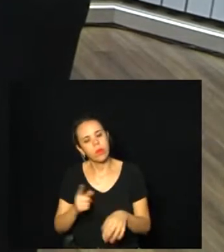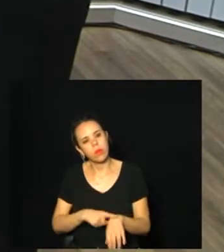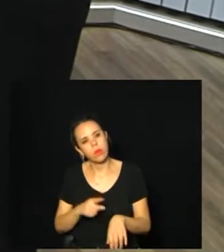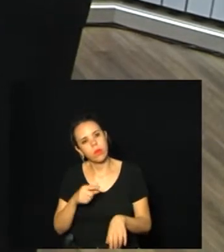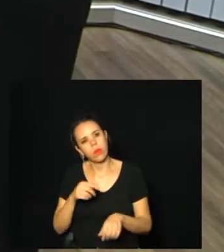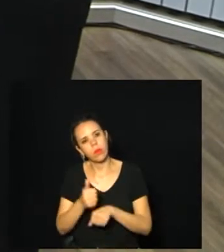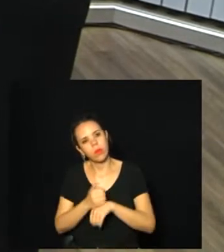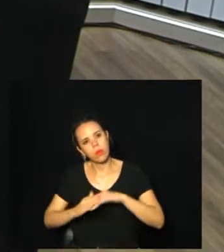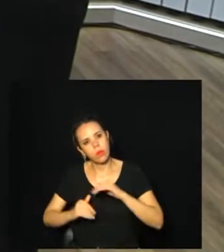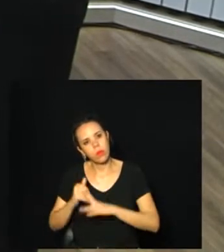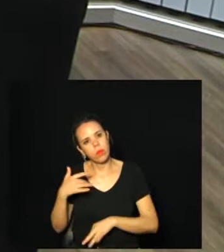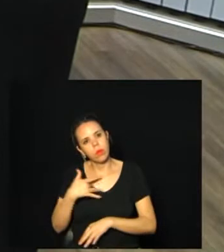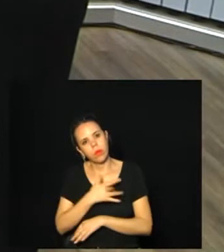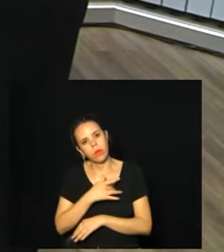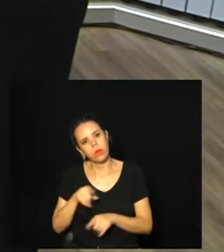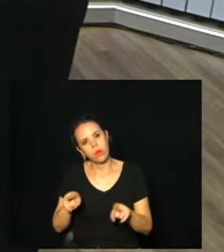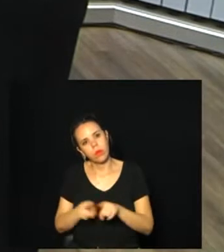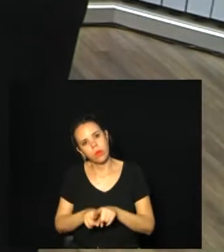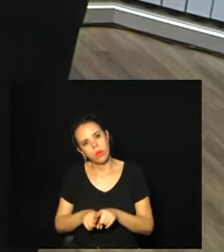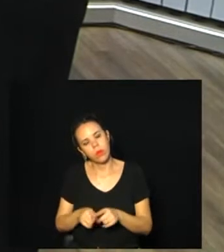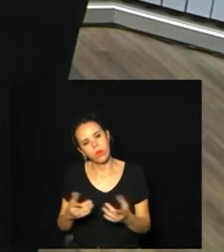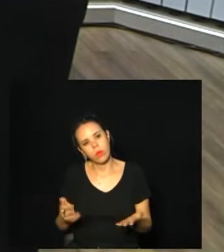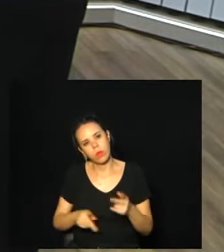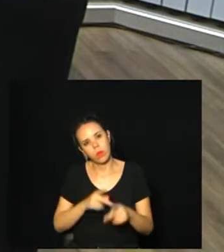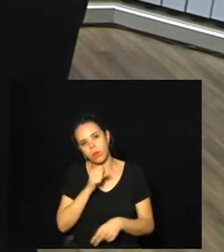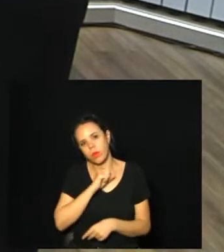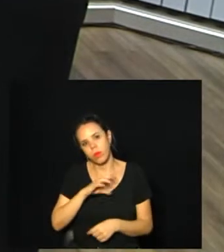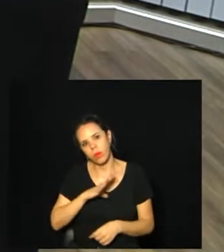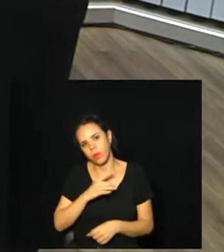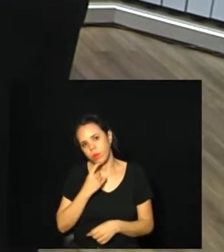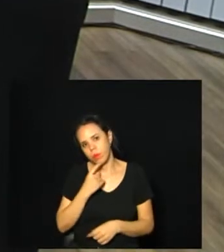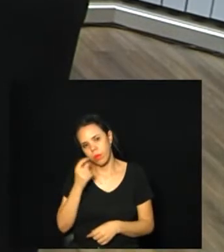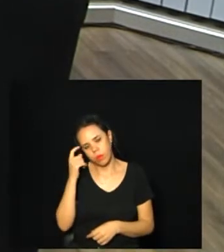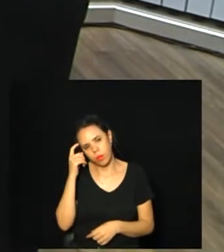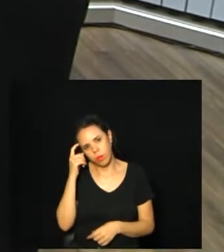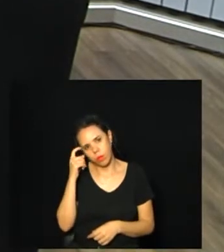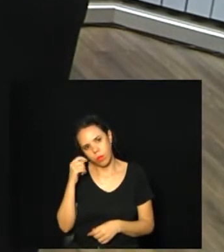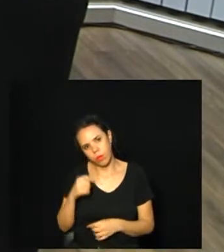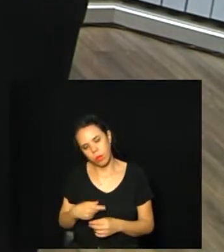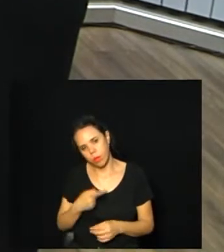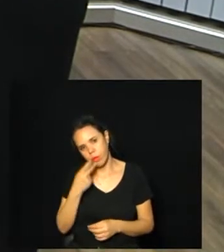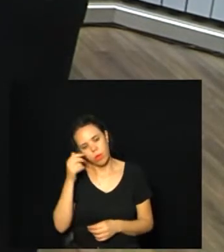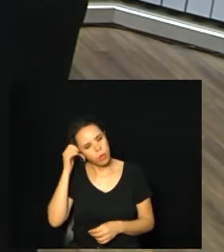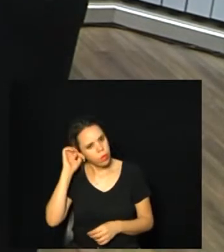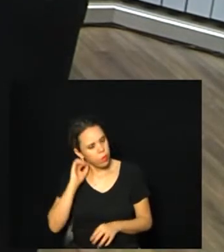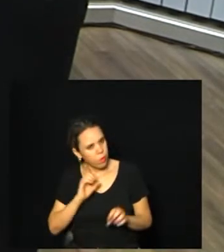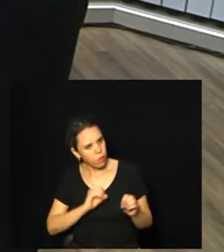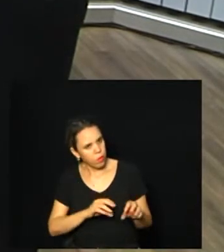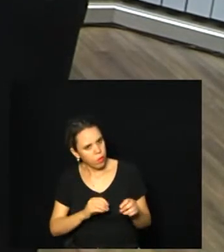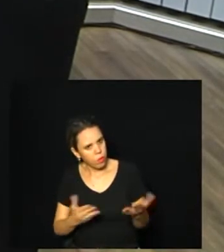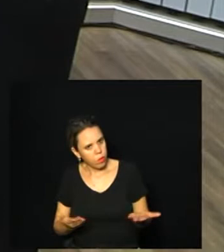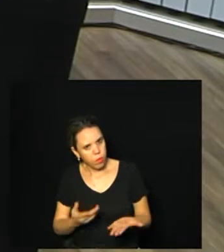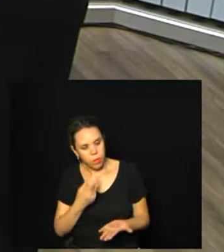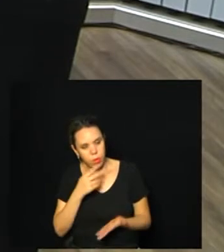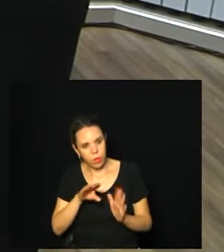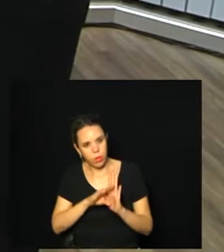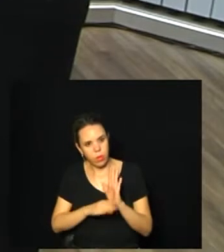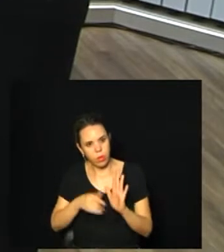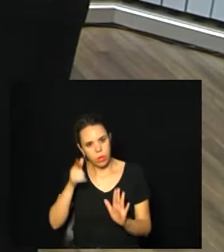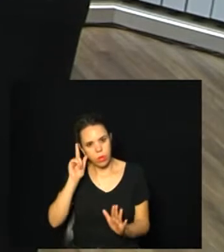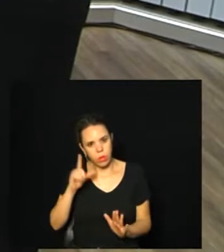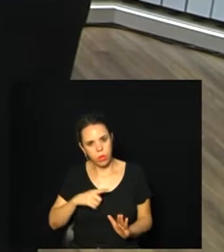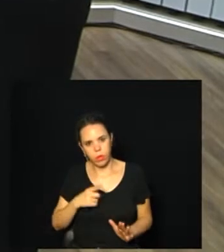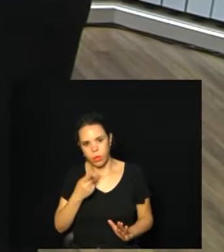os profissionais de saúde e também os idosos da cidade de Campinas. Vamos falar sobre educação agora. No programa de ontem